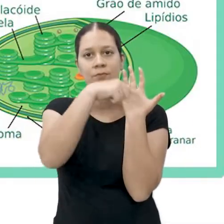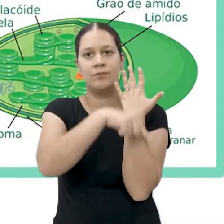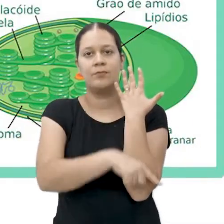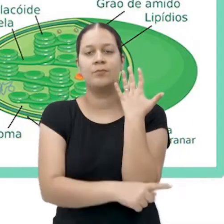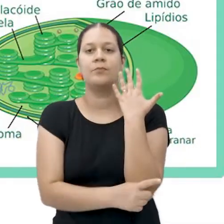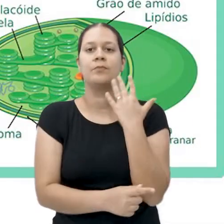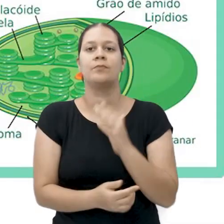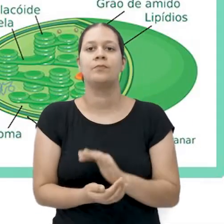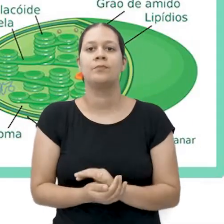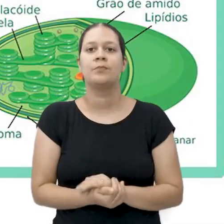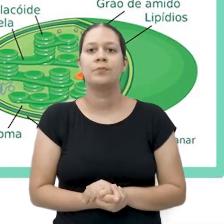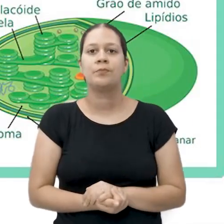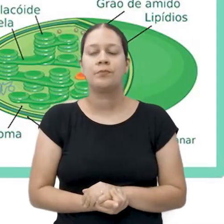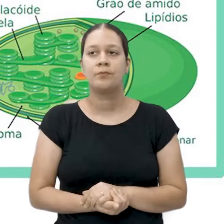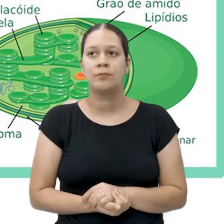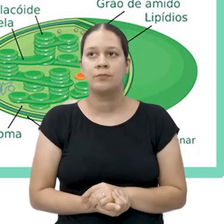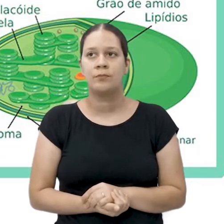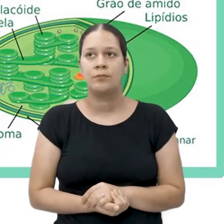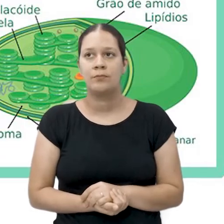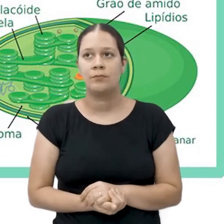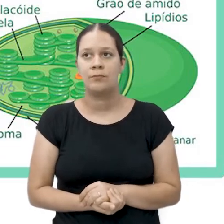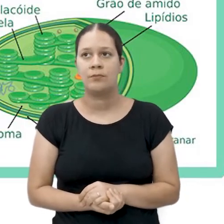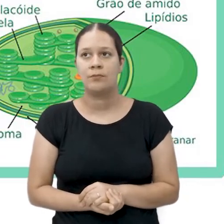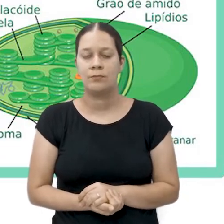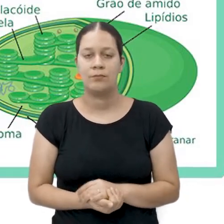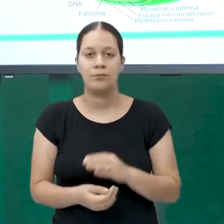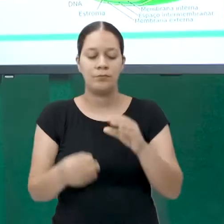processo de fotossíntese, tá?